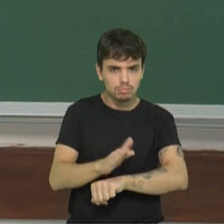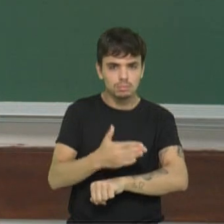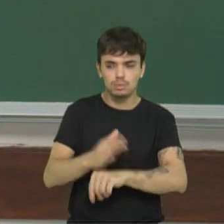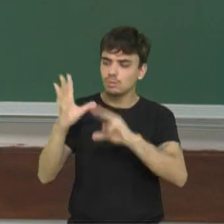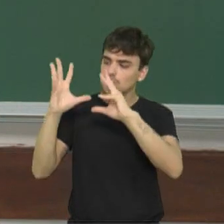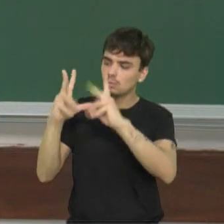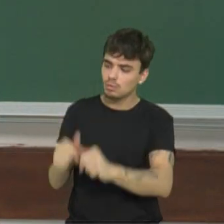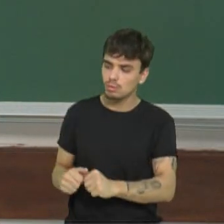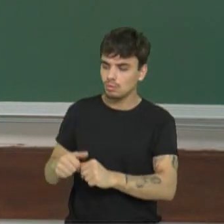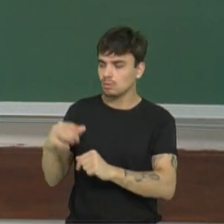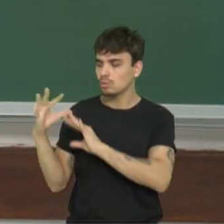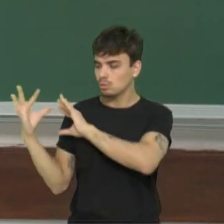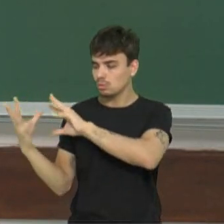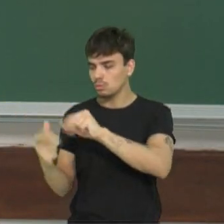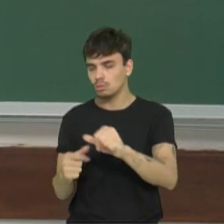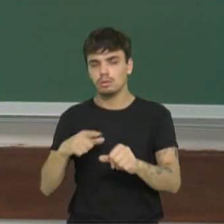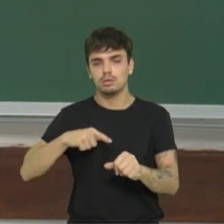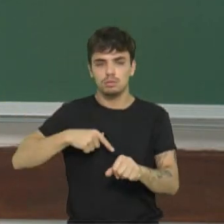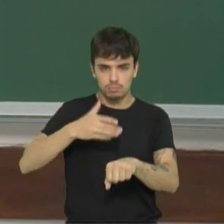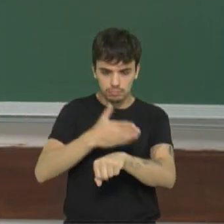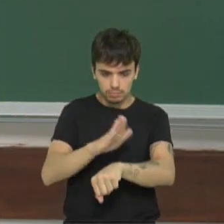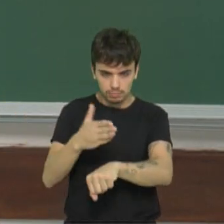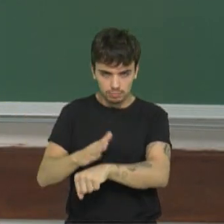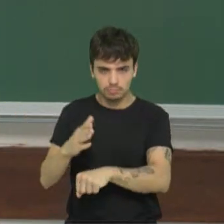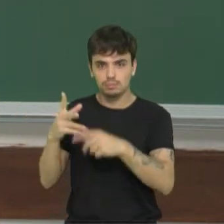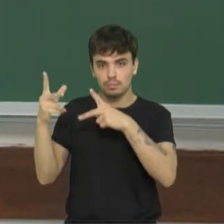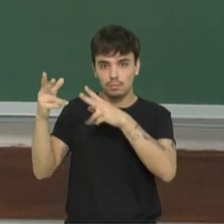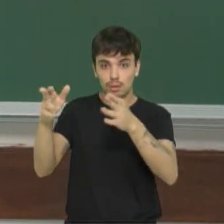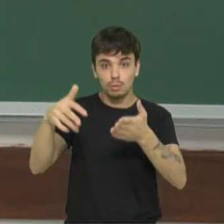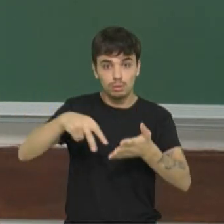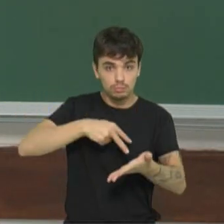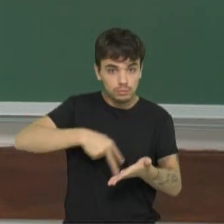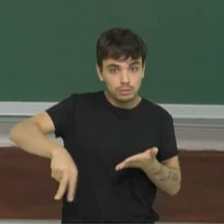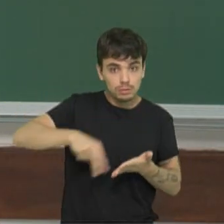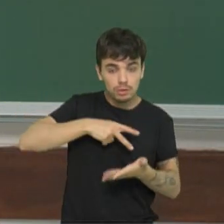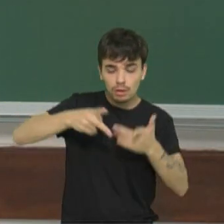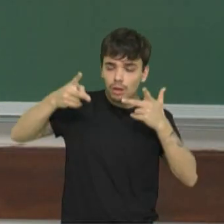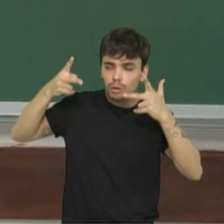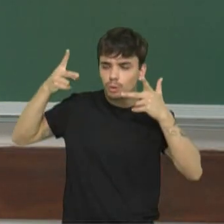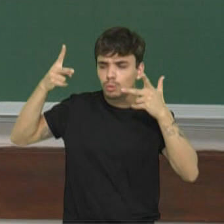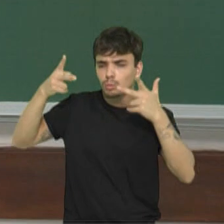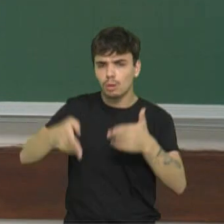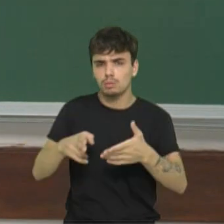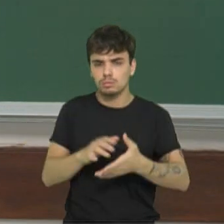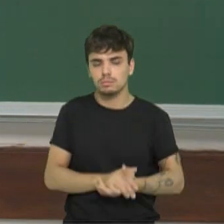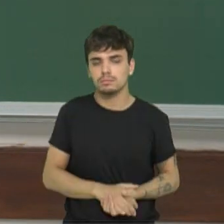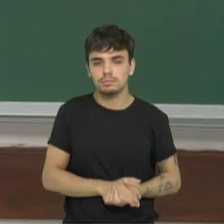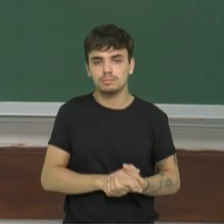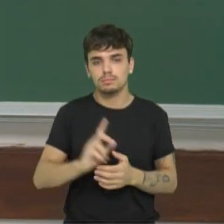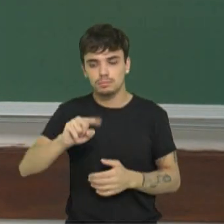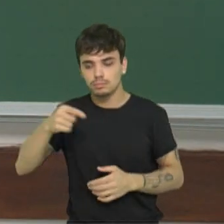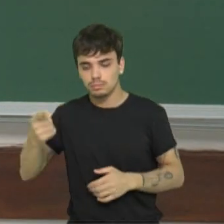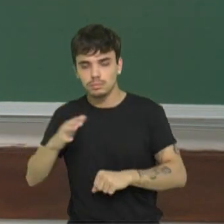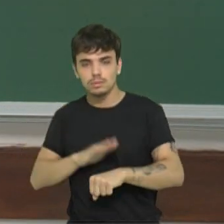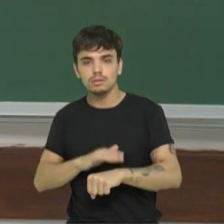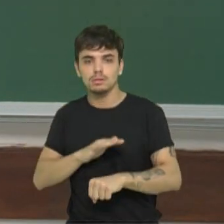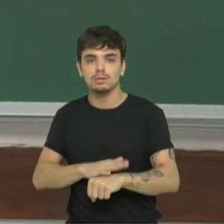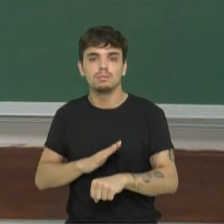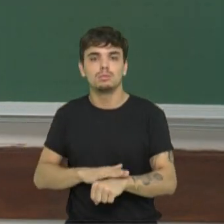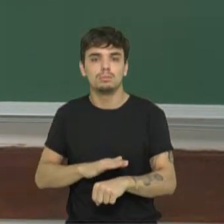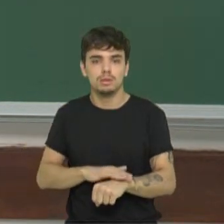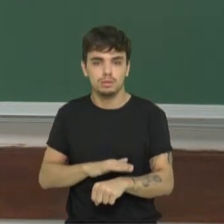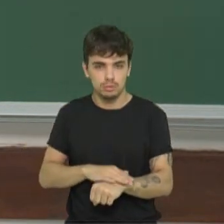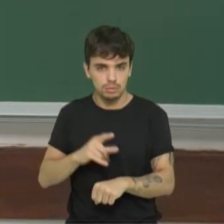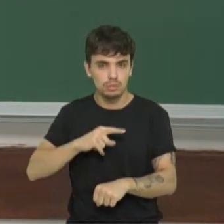onde todos vão executar o mesmo movimento juntos, seguindo a mesma cadência, mas em determinado momento,